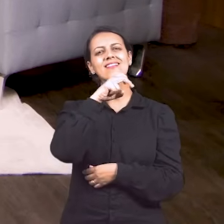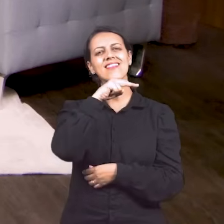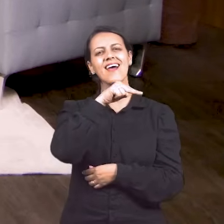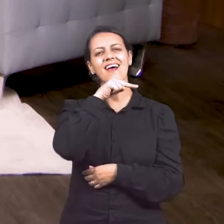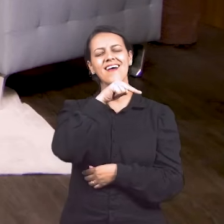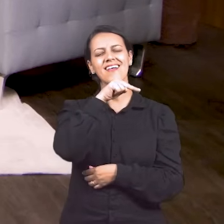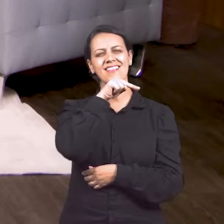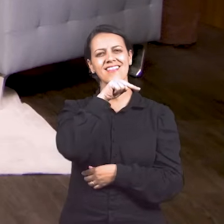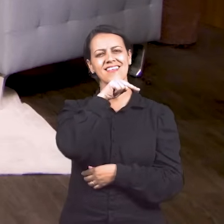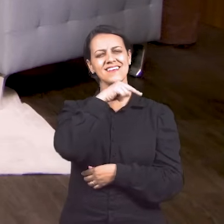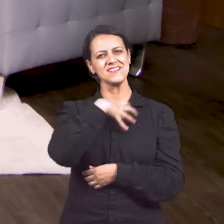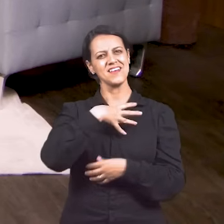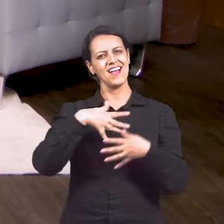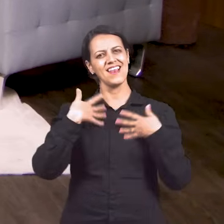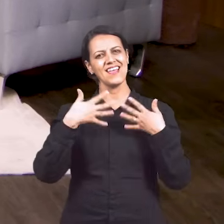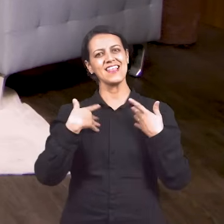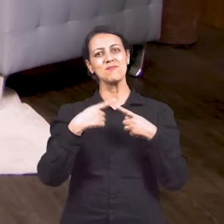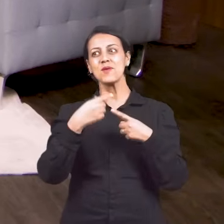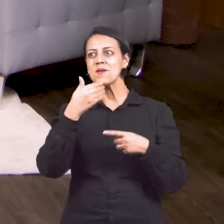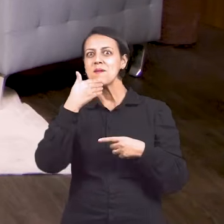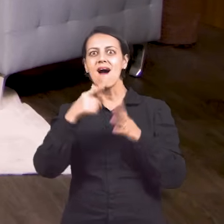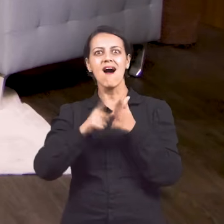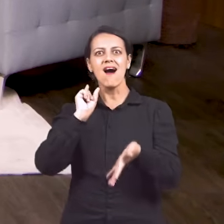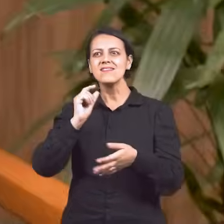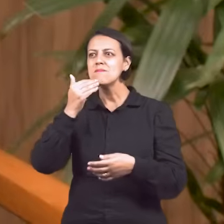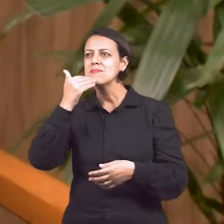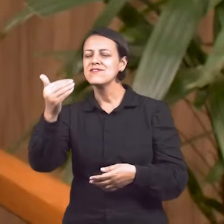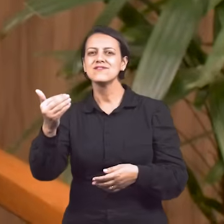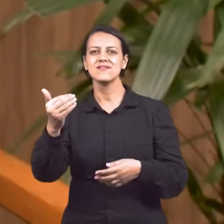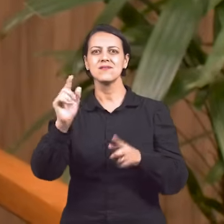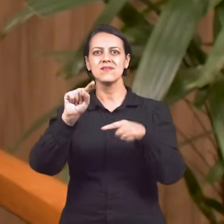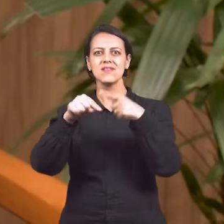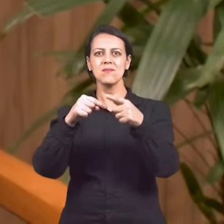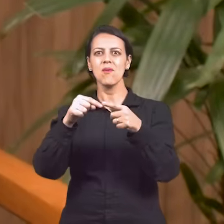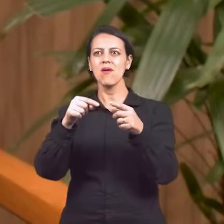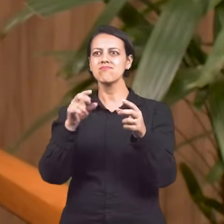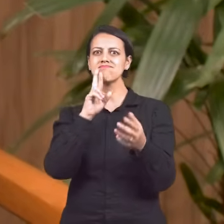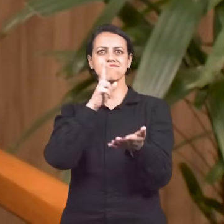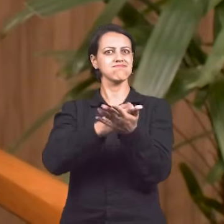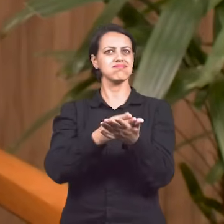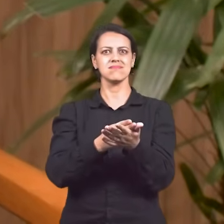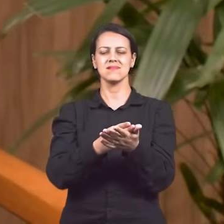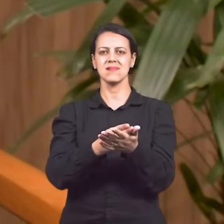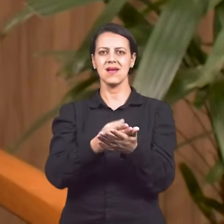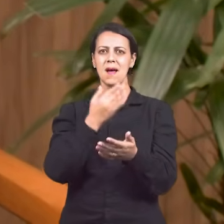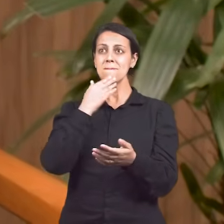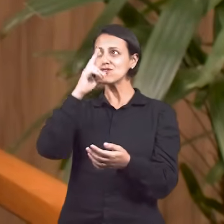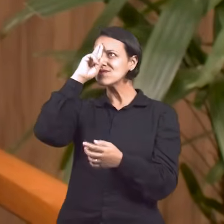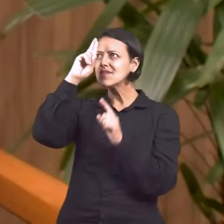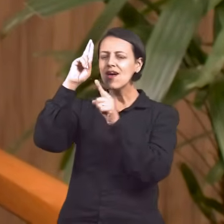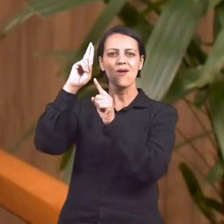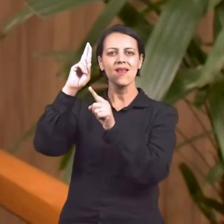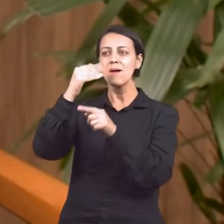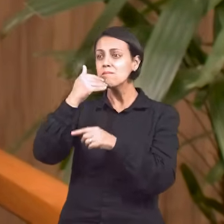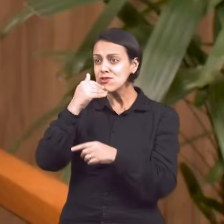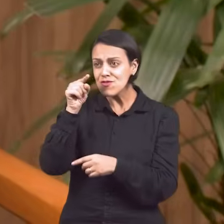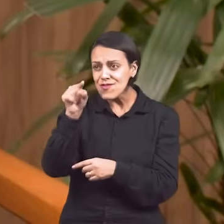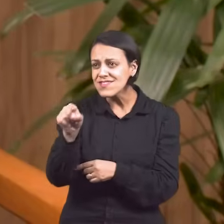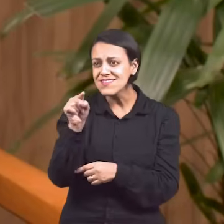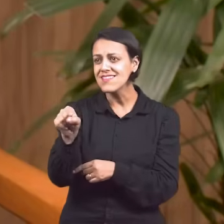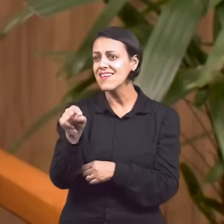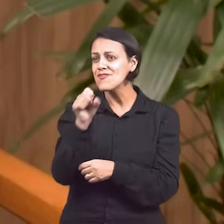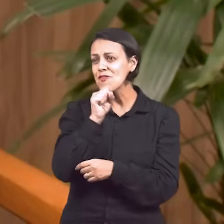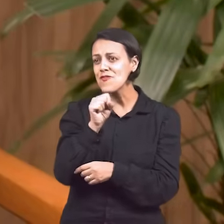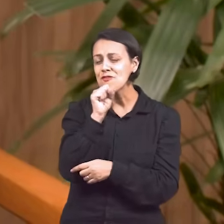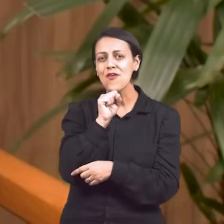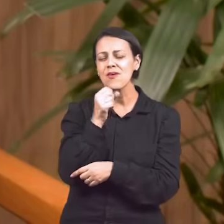ouvir a sua experiência, e eu imagino a alegria da sua neta em ver um